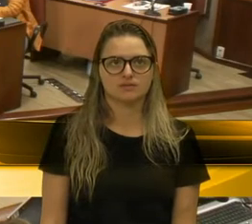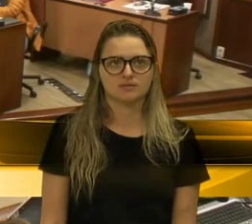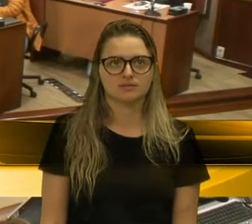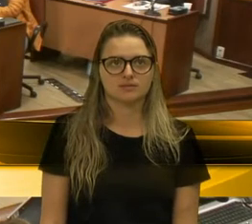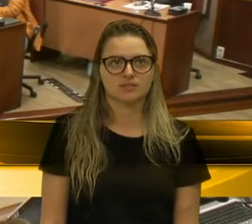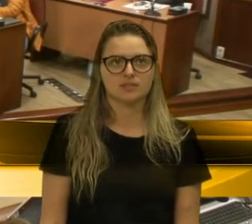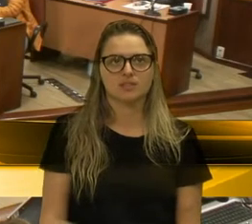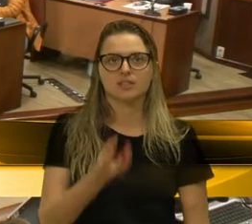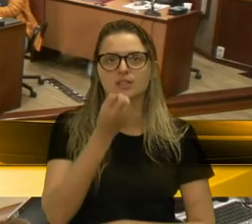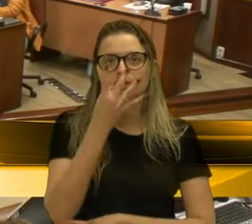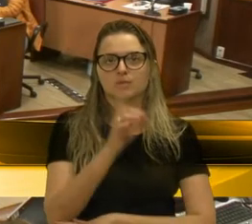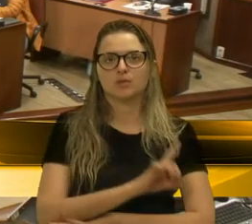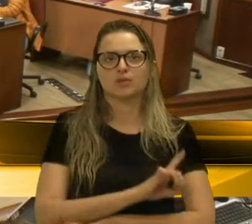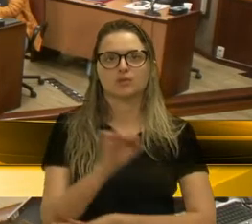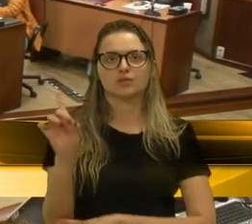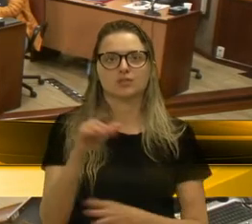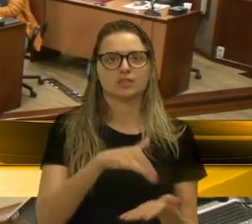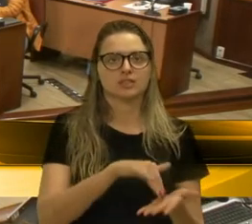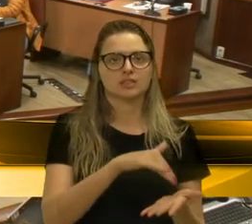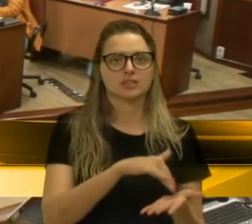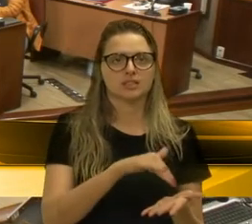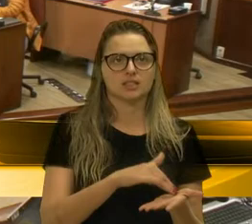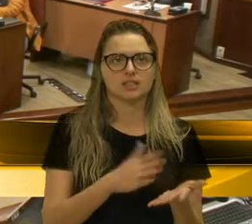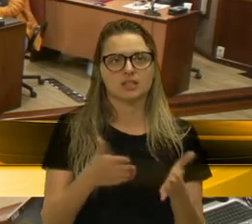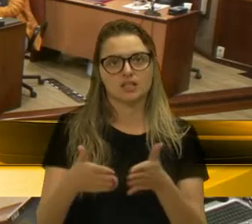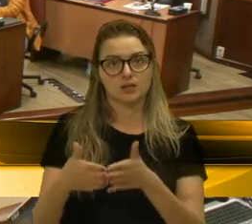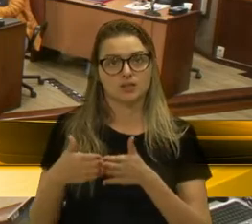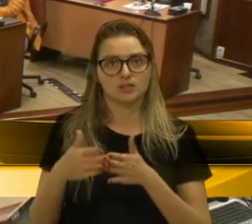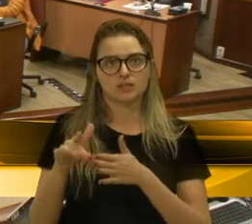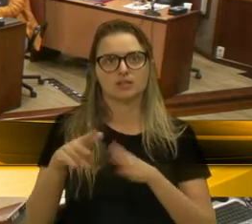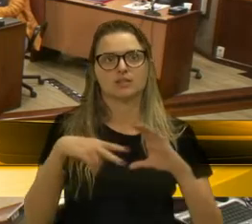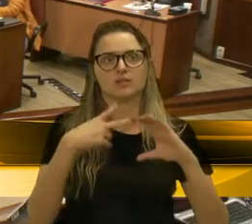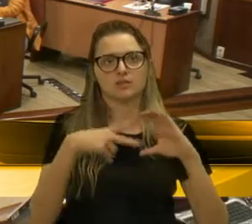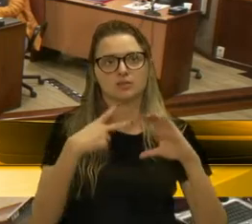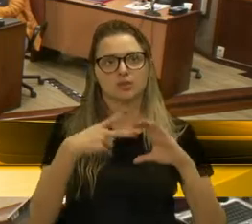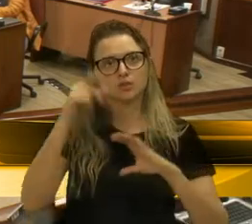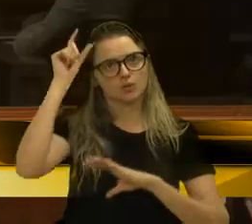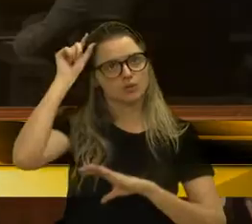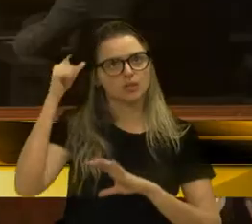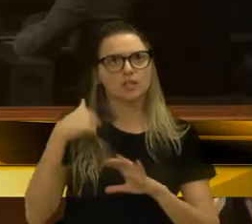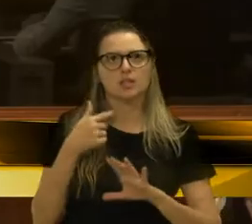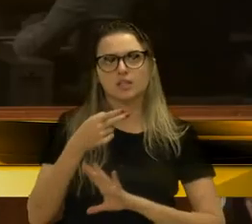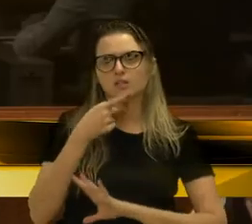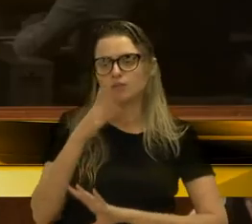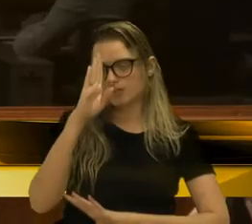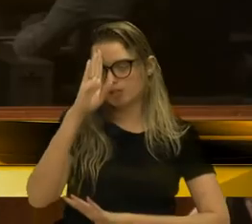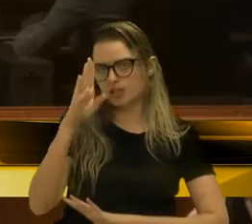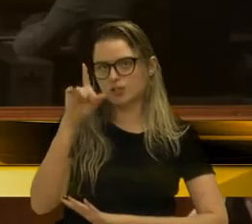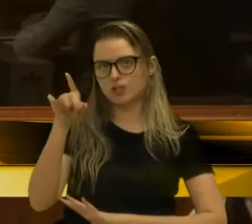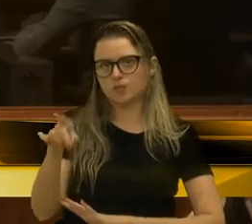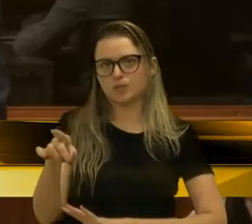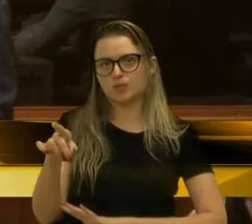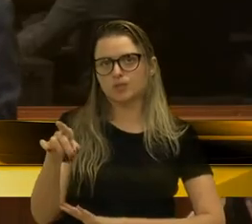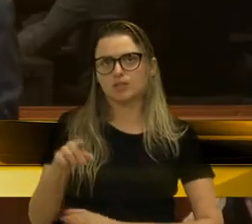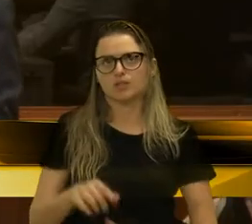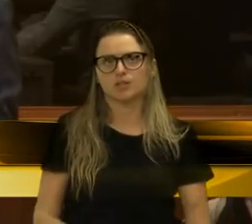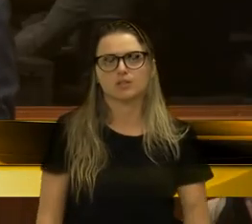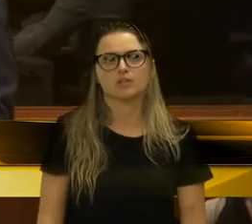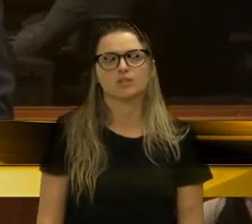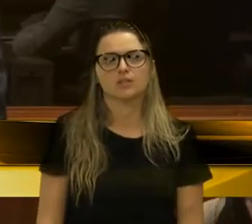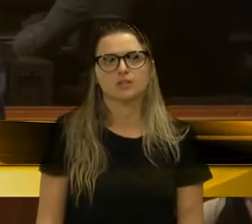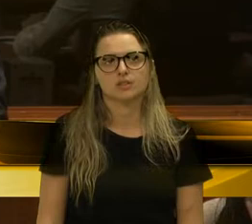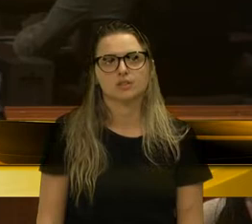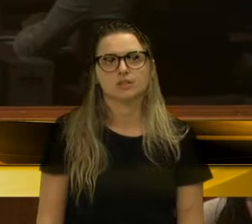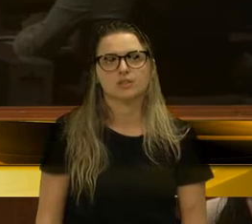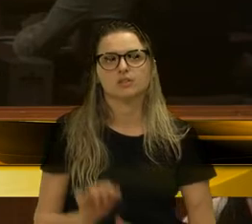Bom dia, senhor secretário e vereador licenciado dessa casa. Portanto, vou me referir a Vossa Senhoria como Vossa Excelência.